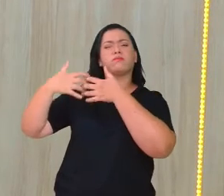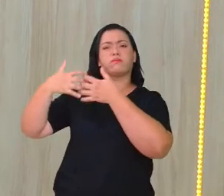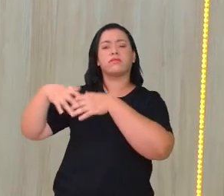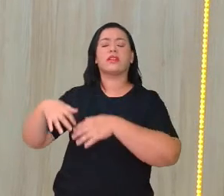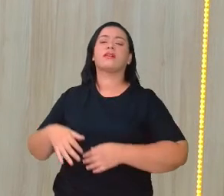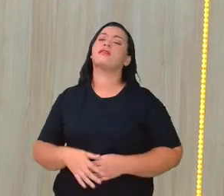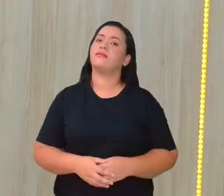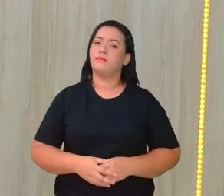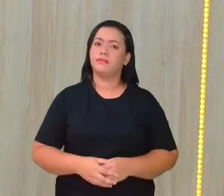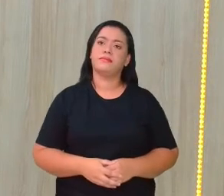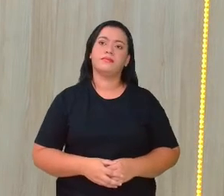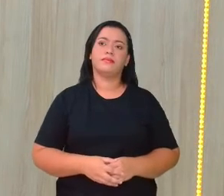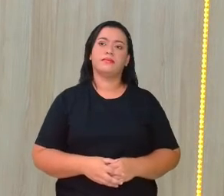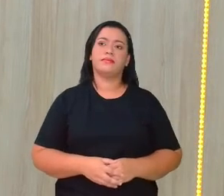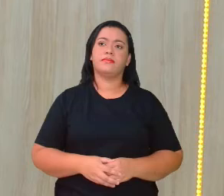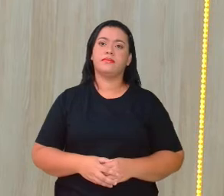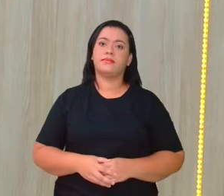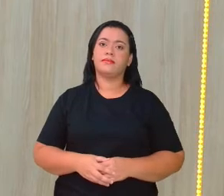De conseguir